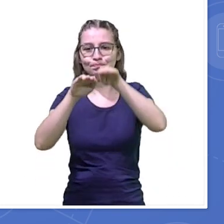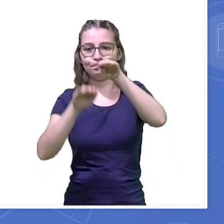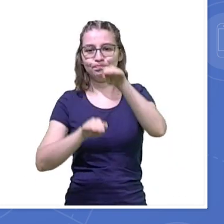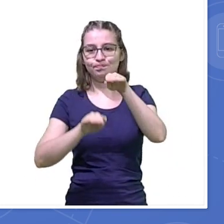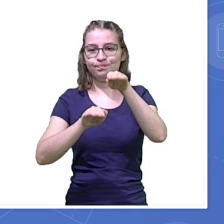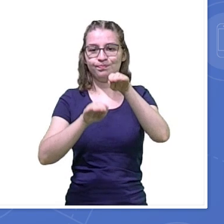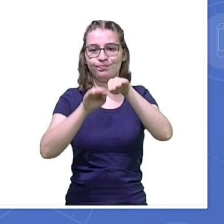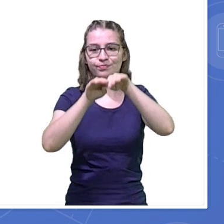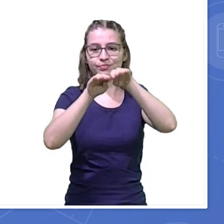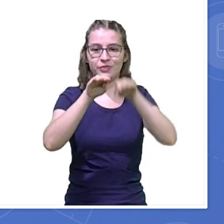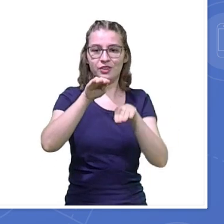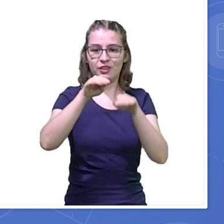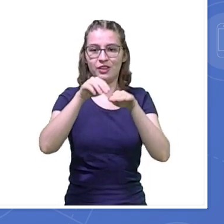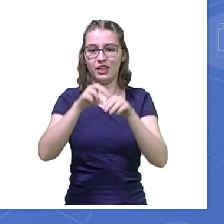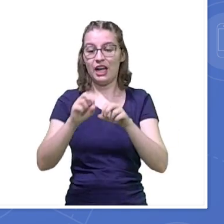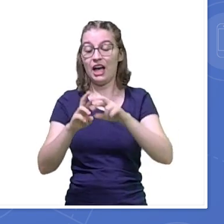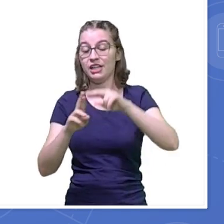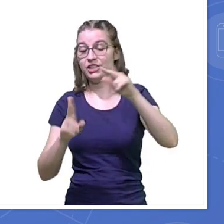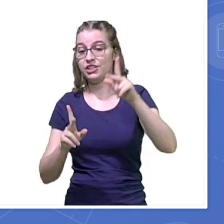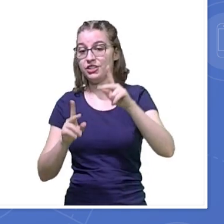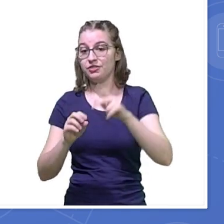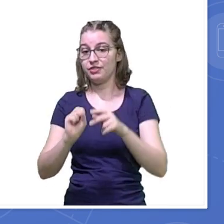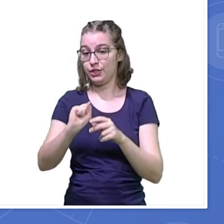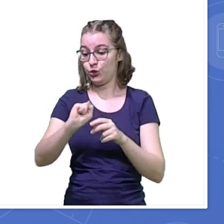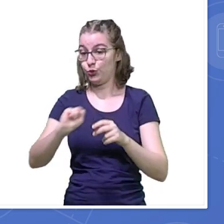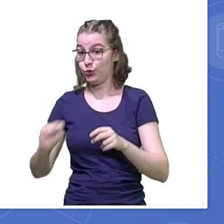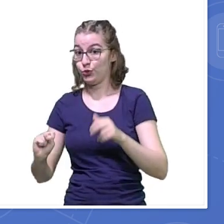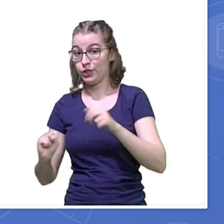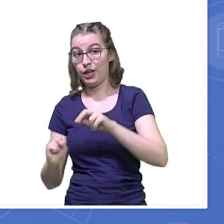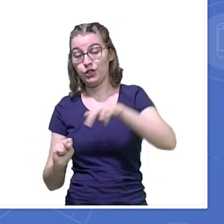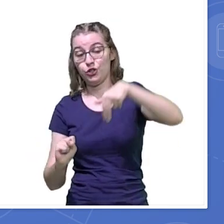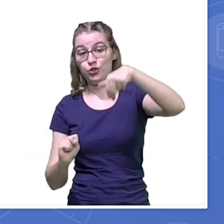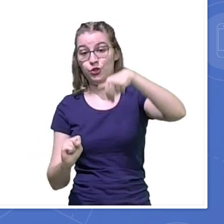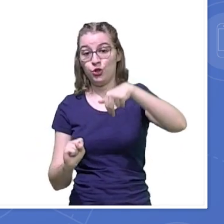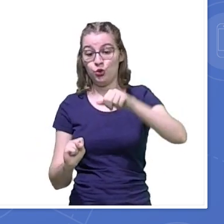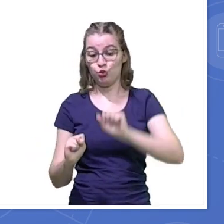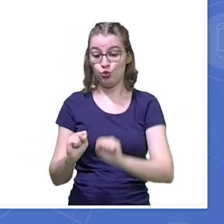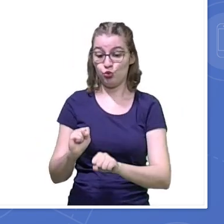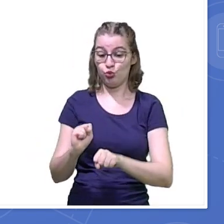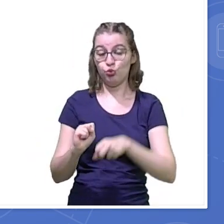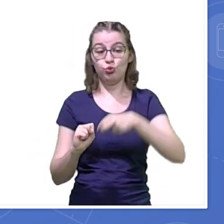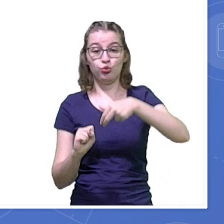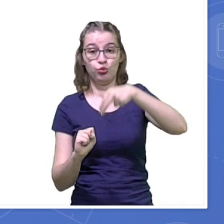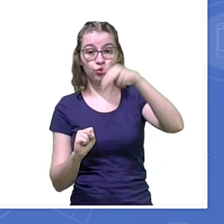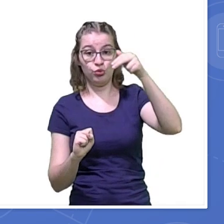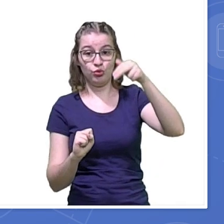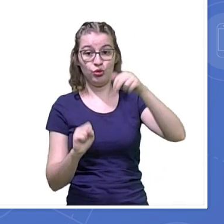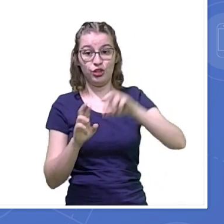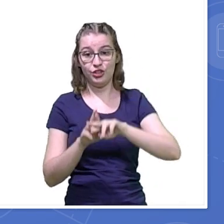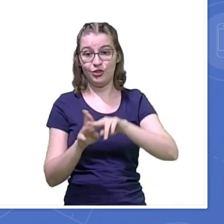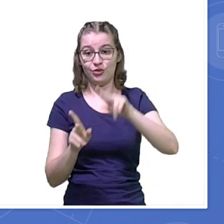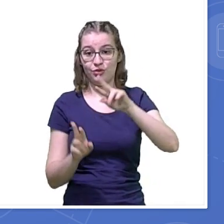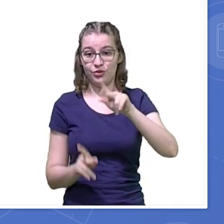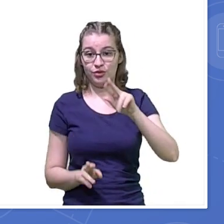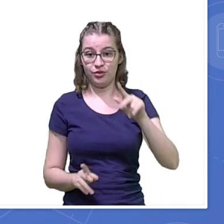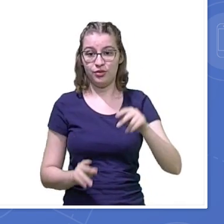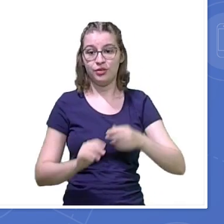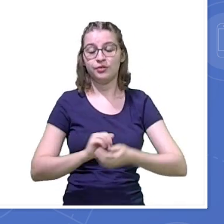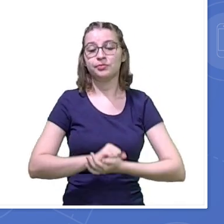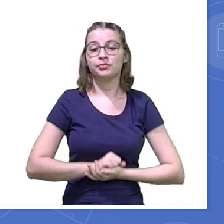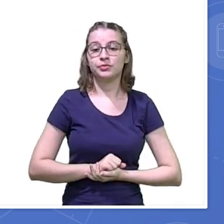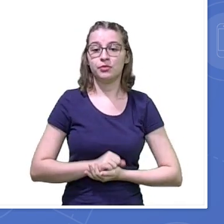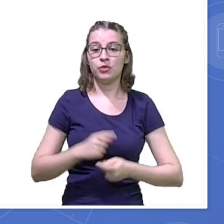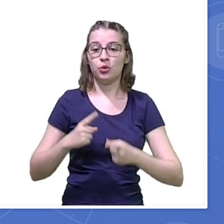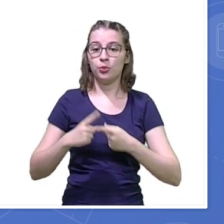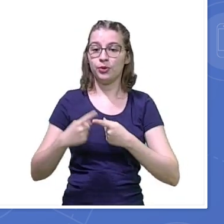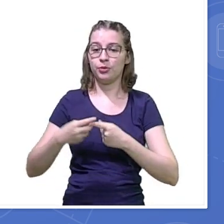ainda existe entre o Sudeste do Brasil, o Sul e outras áreas aí do território brasileiro, está relacionada com essa origem,